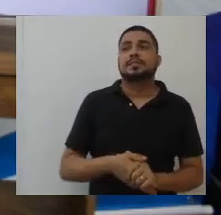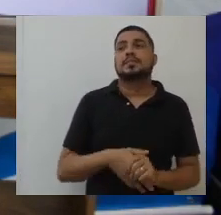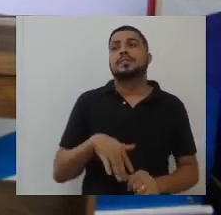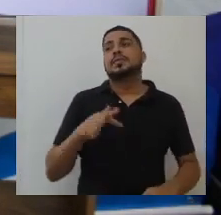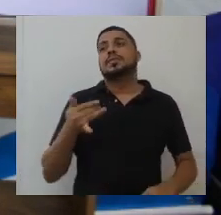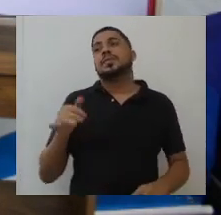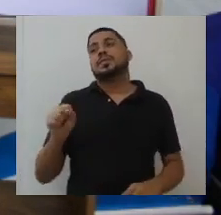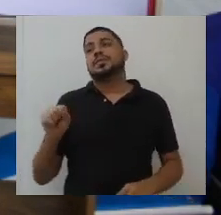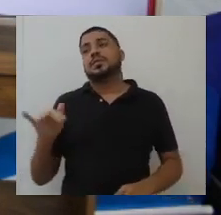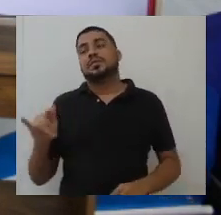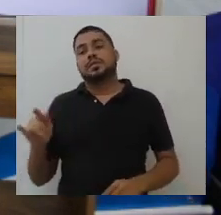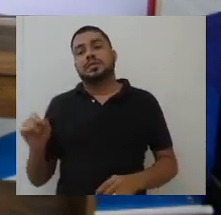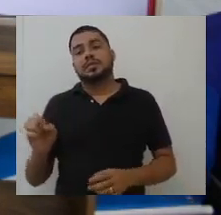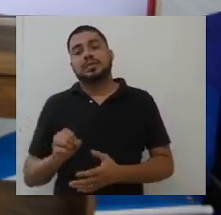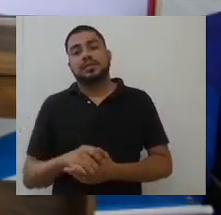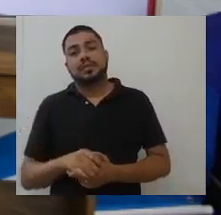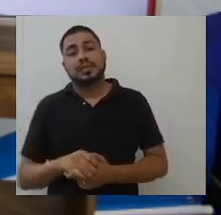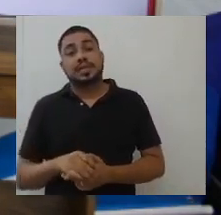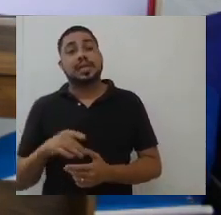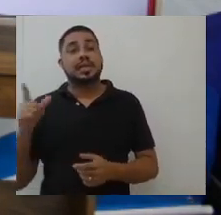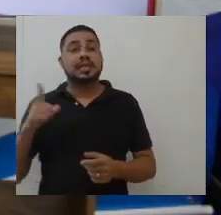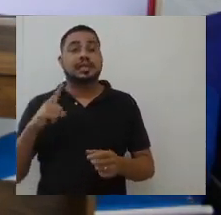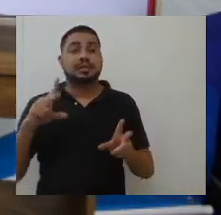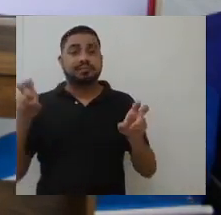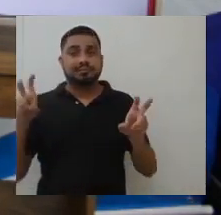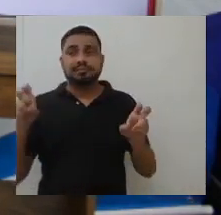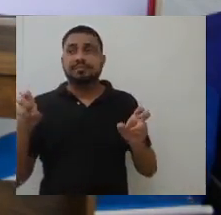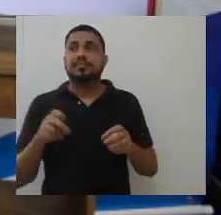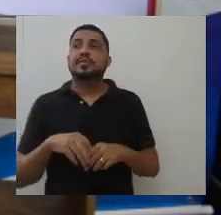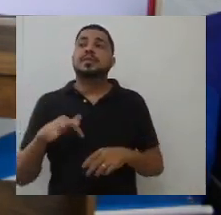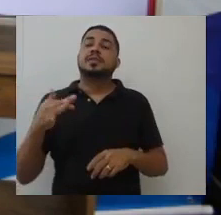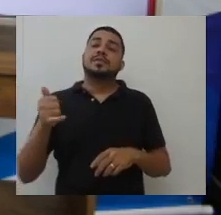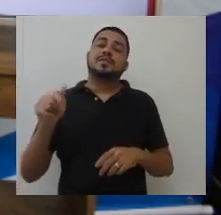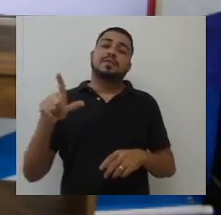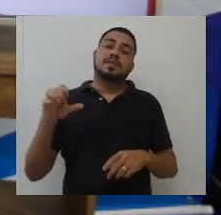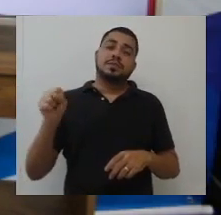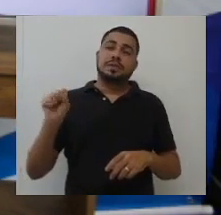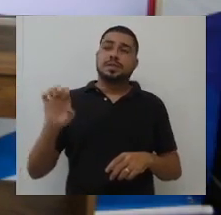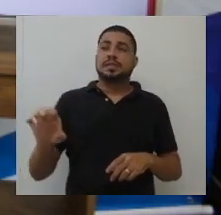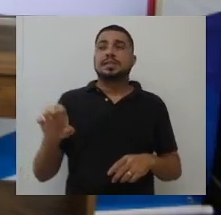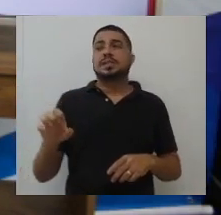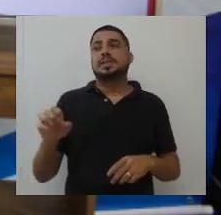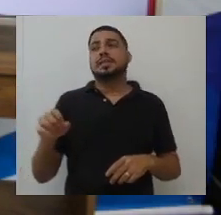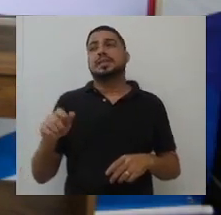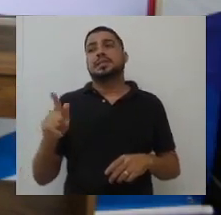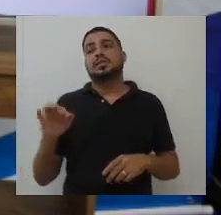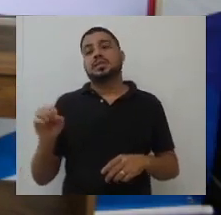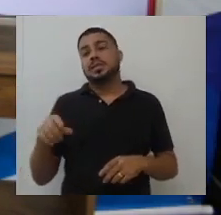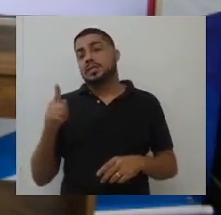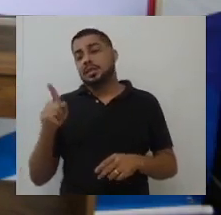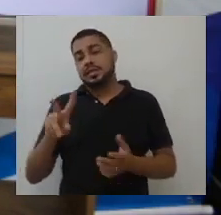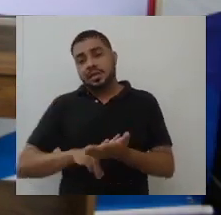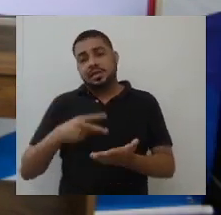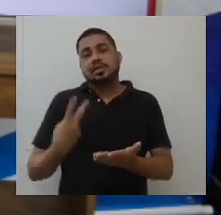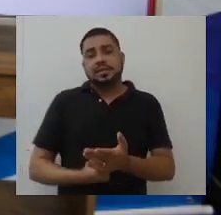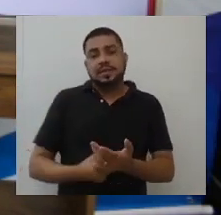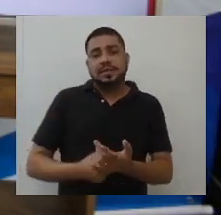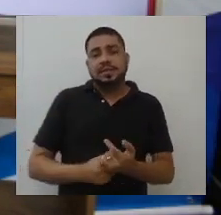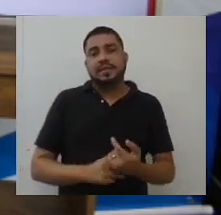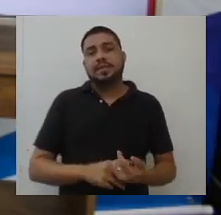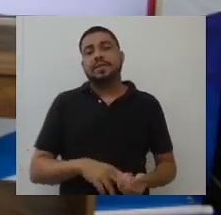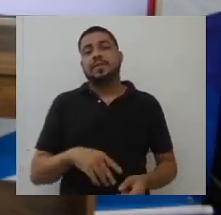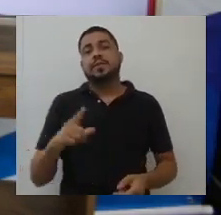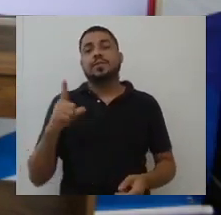cognates ou false friends. É o próximo, nosso próximo assunto. Né, que é chamado de falsos amigos, é traduzido como falsos